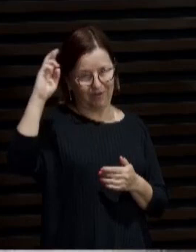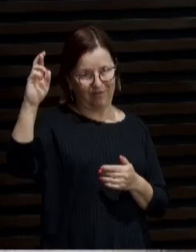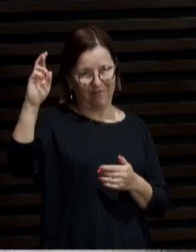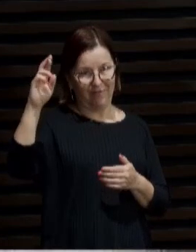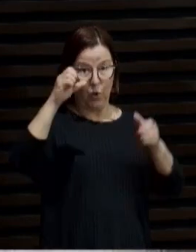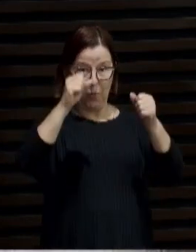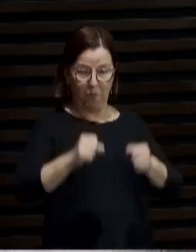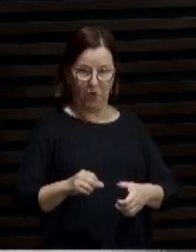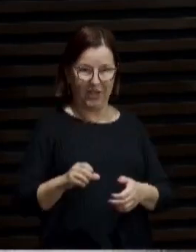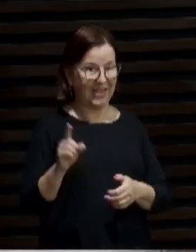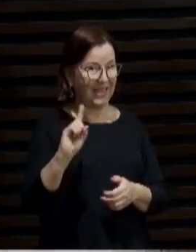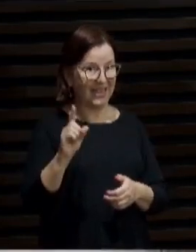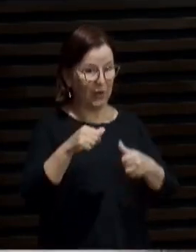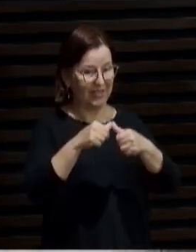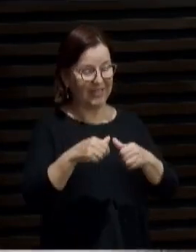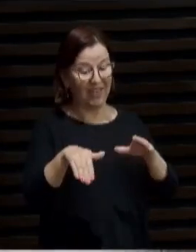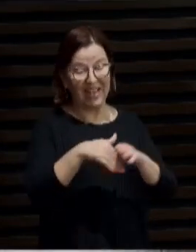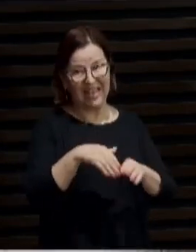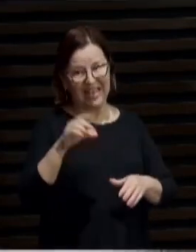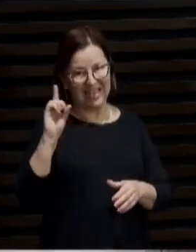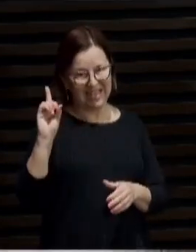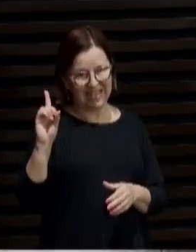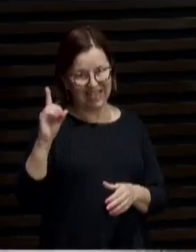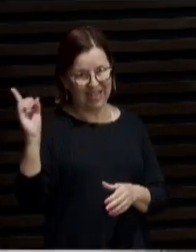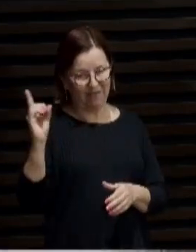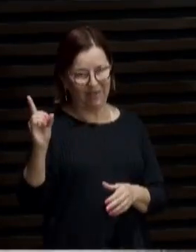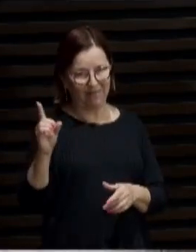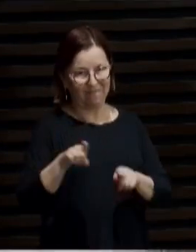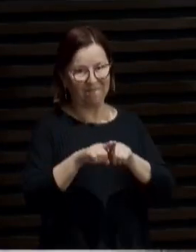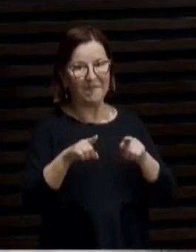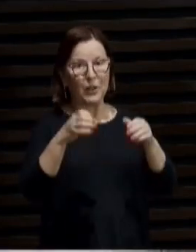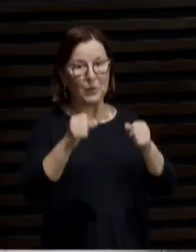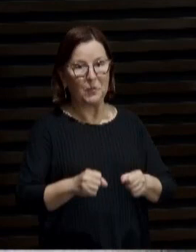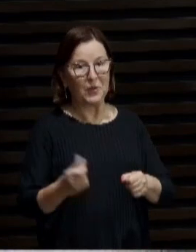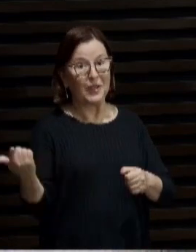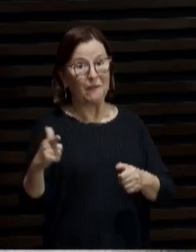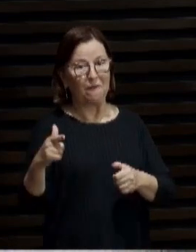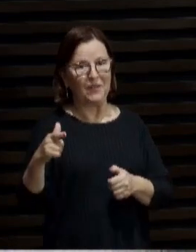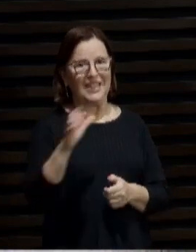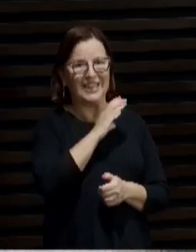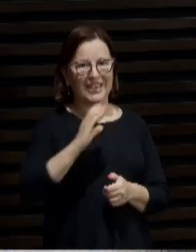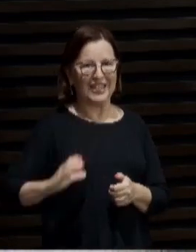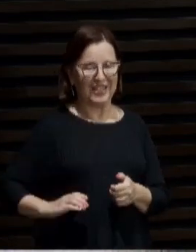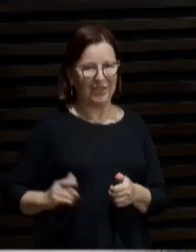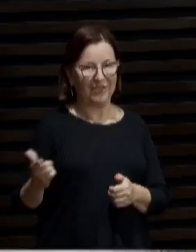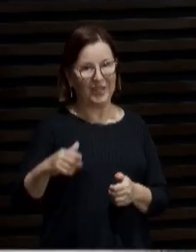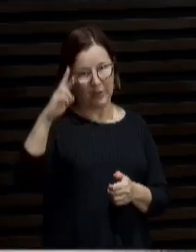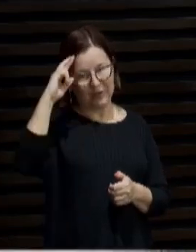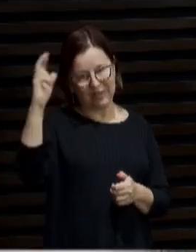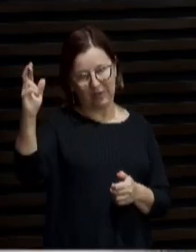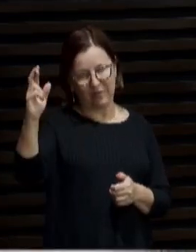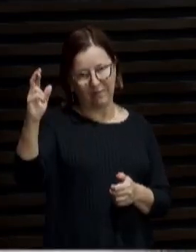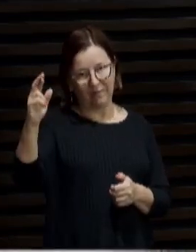Cristo. Uma pregação que não é cristocêntrica, uma pregação que glorifica o homem, uma pregação que não mostra